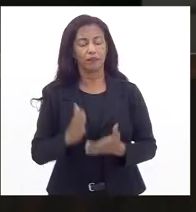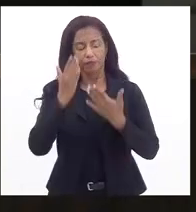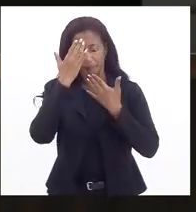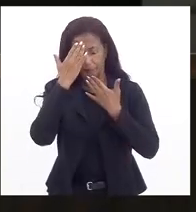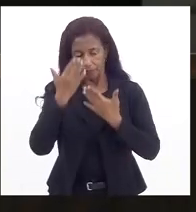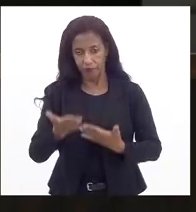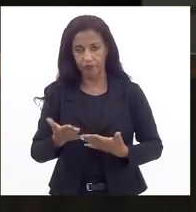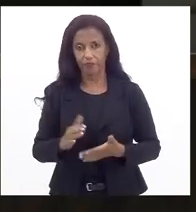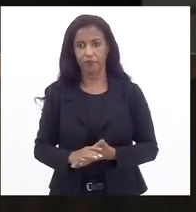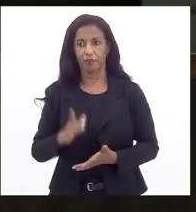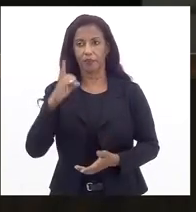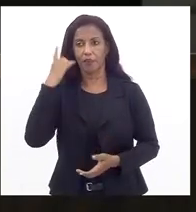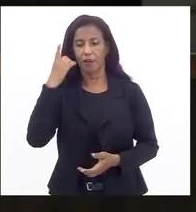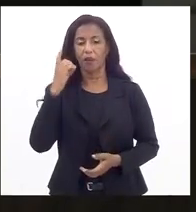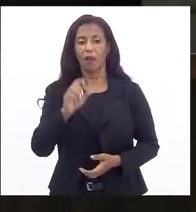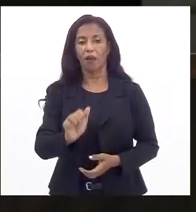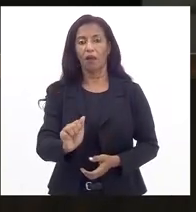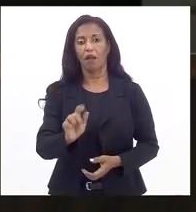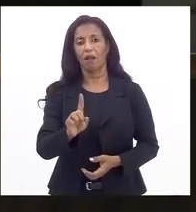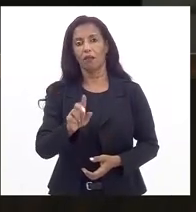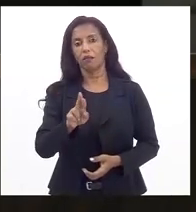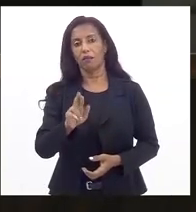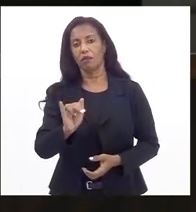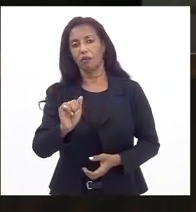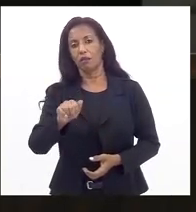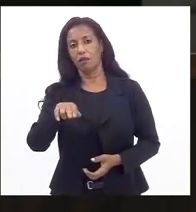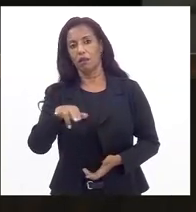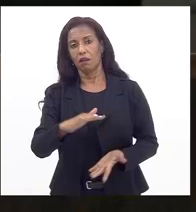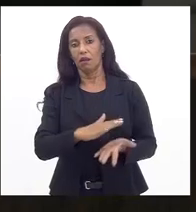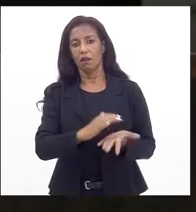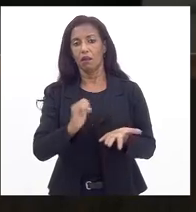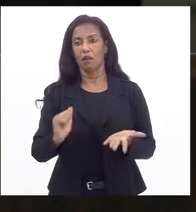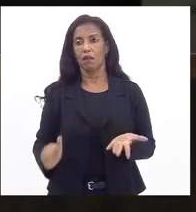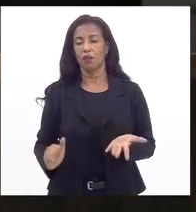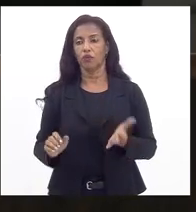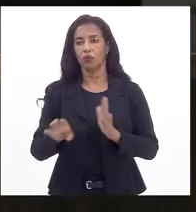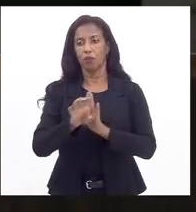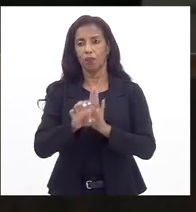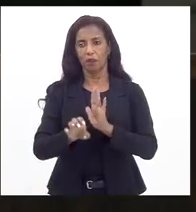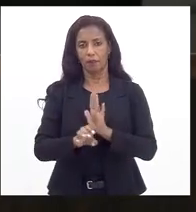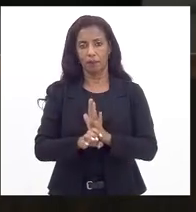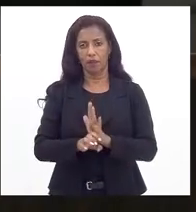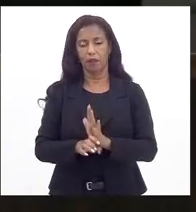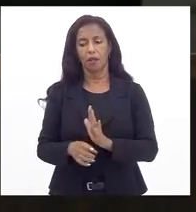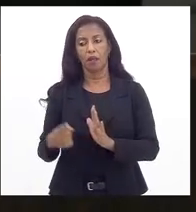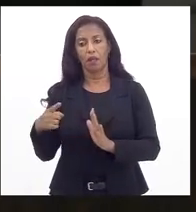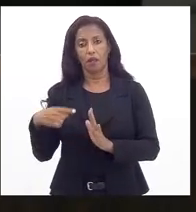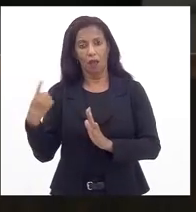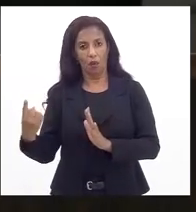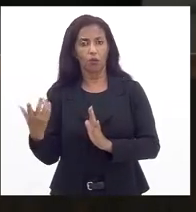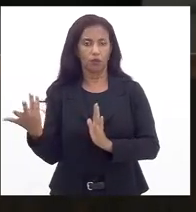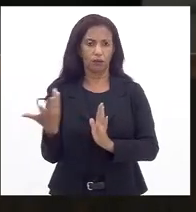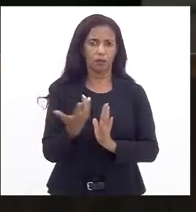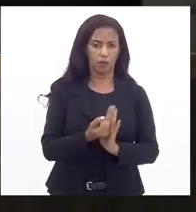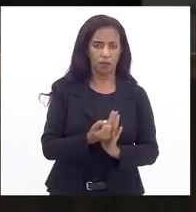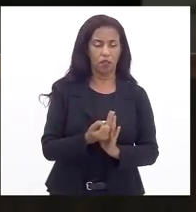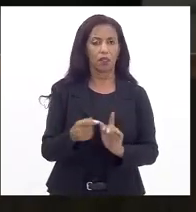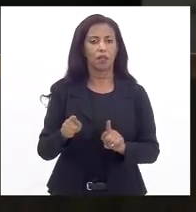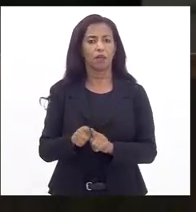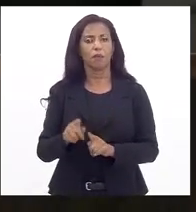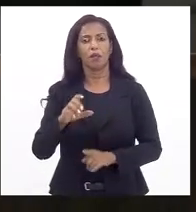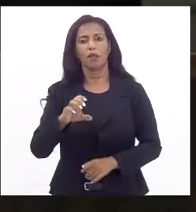agradecer a deputada Adriana que retirou uma emenda à outra emenda ser acatada mesma forma da